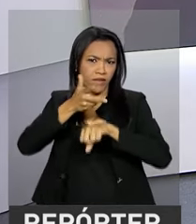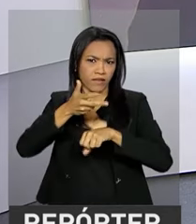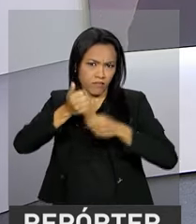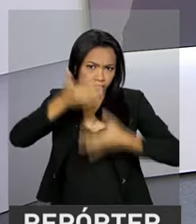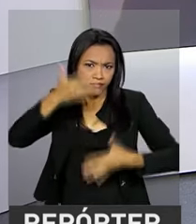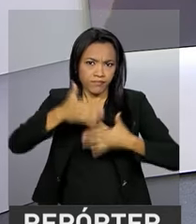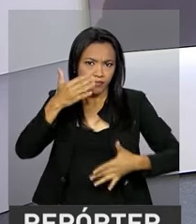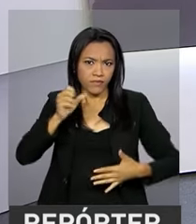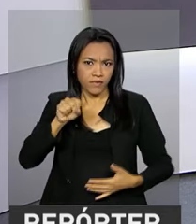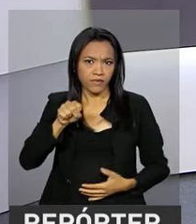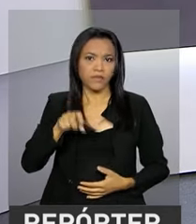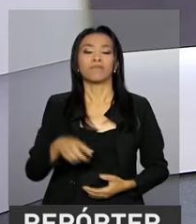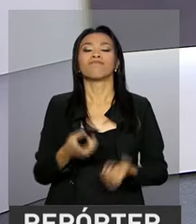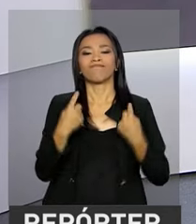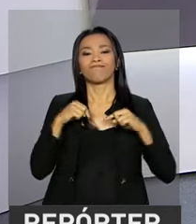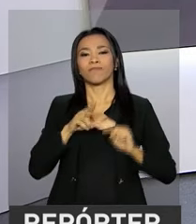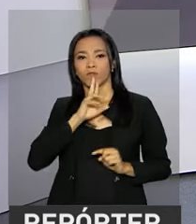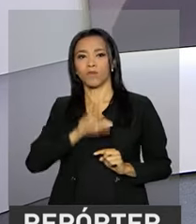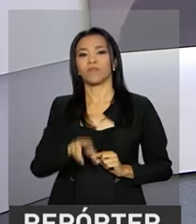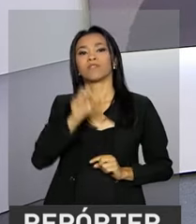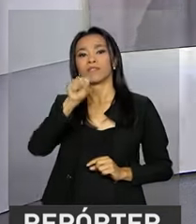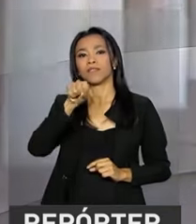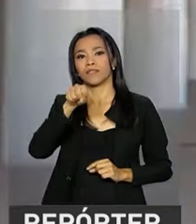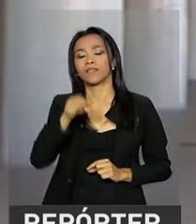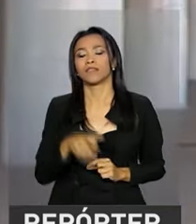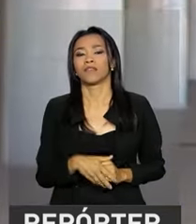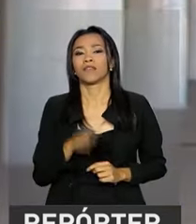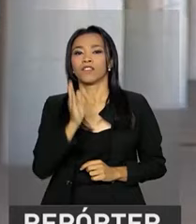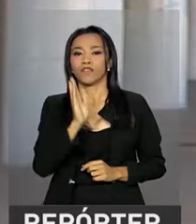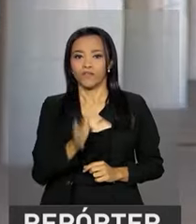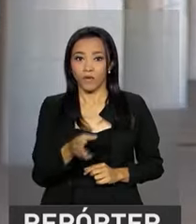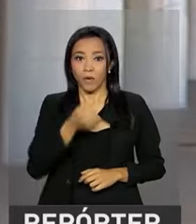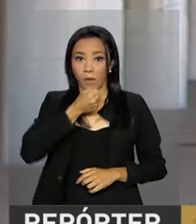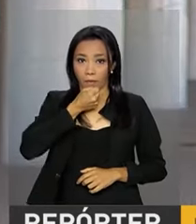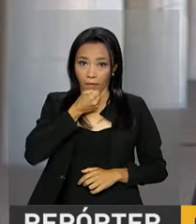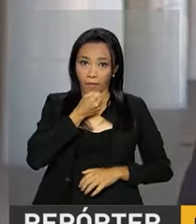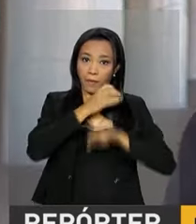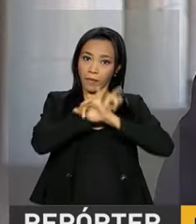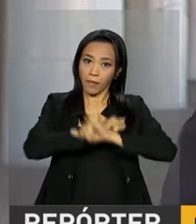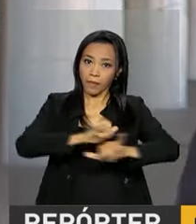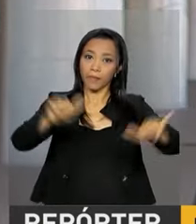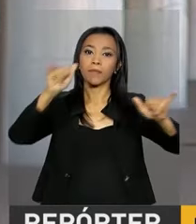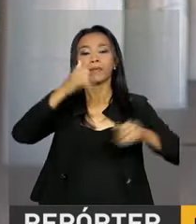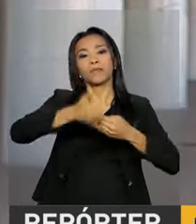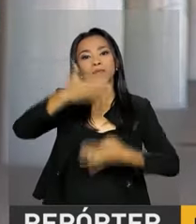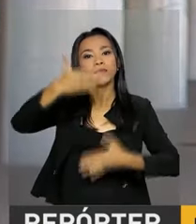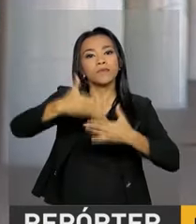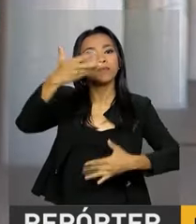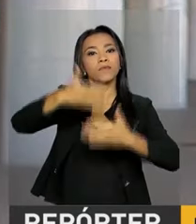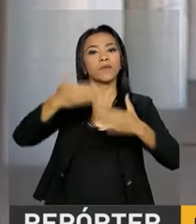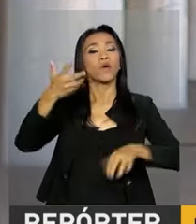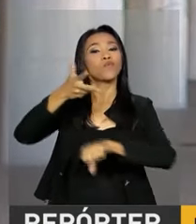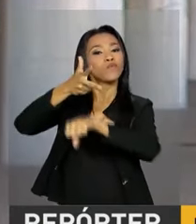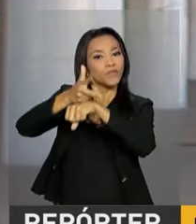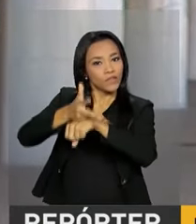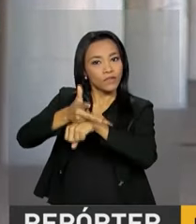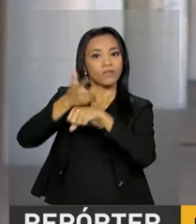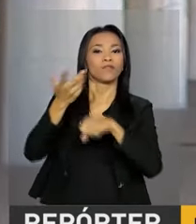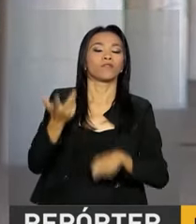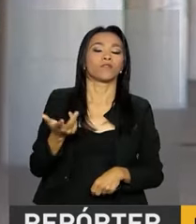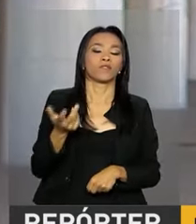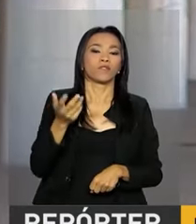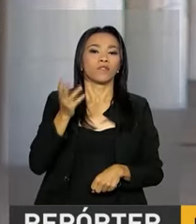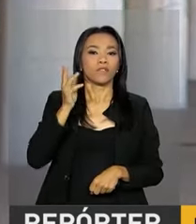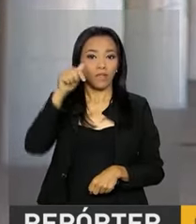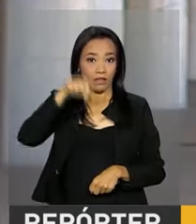exatamente violência dessas afirmações foram feitas em pronunciamento para as redes sociais um vídeo que foi publicado nas redes sociais